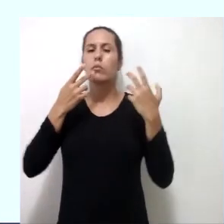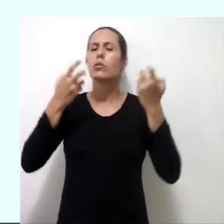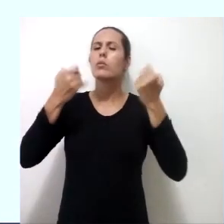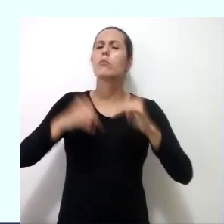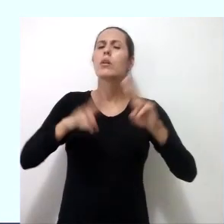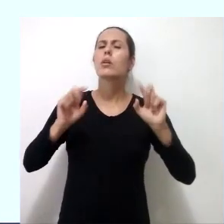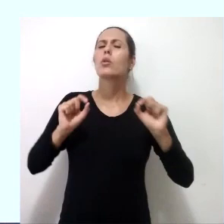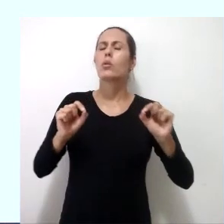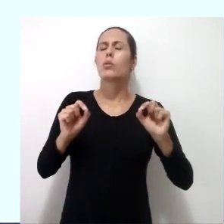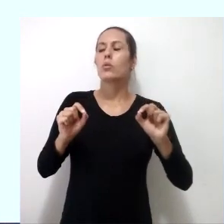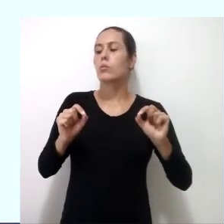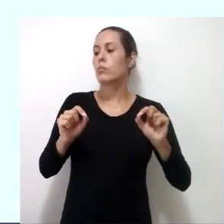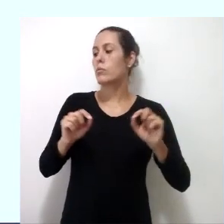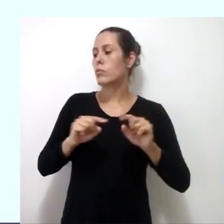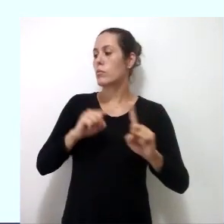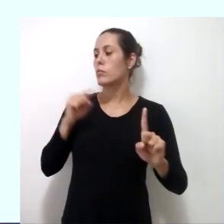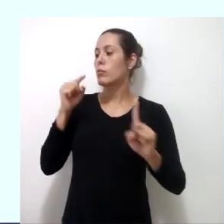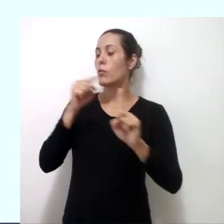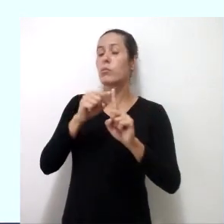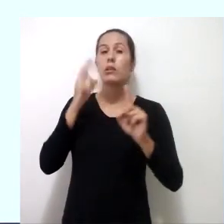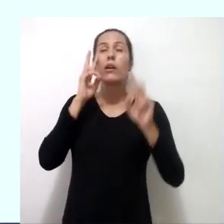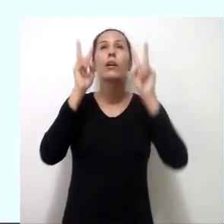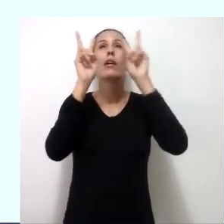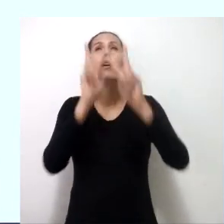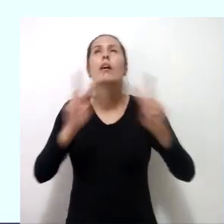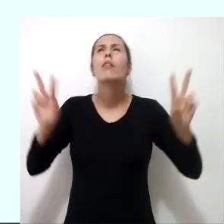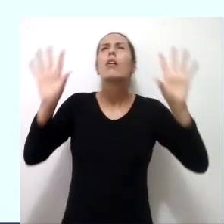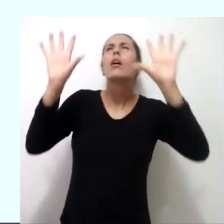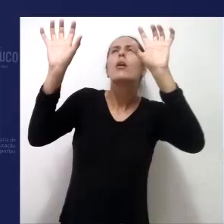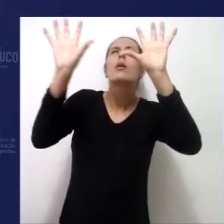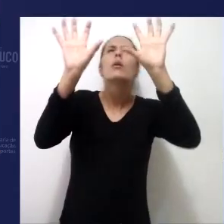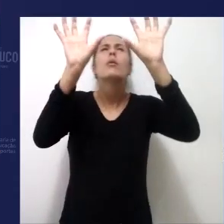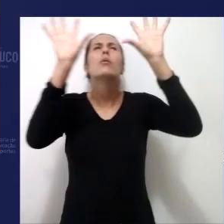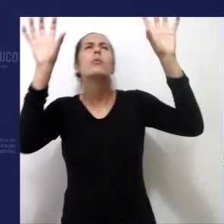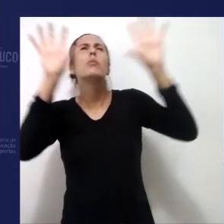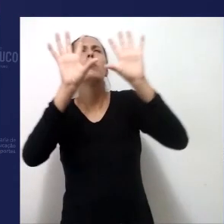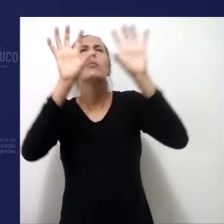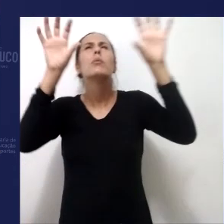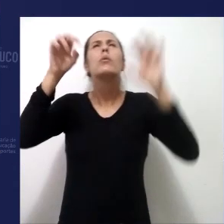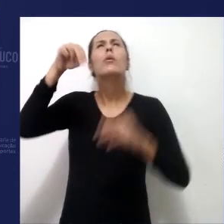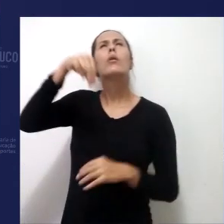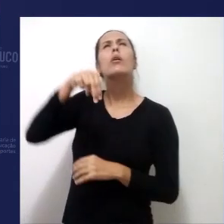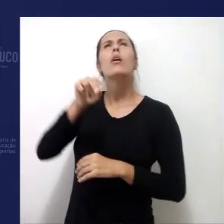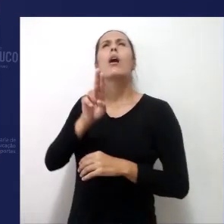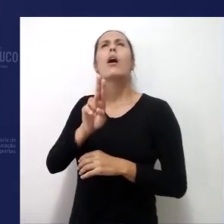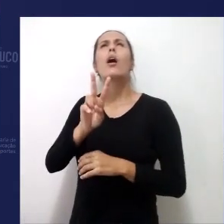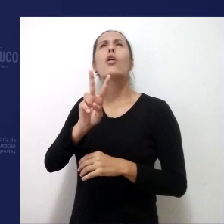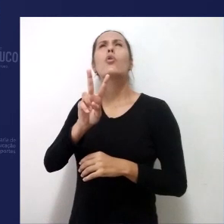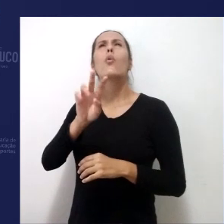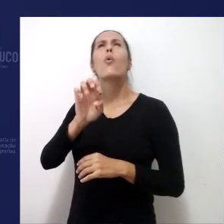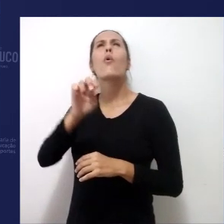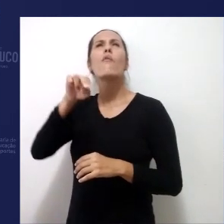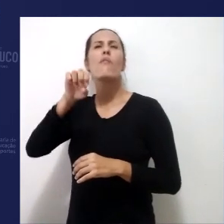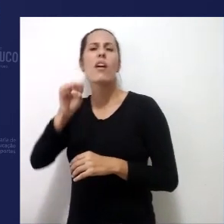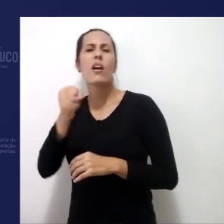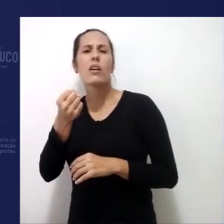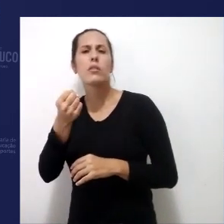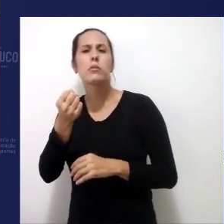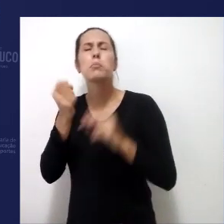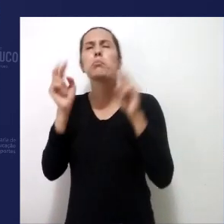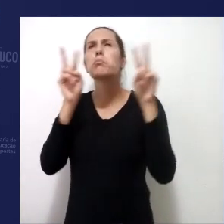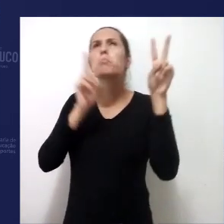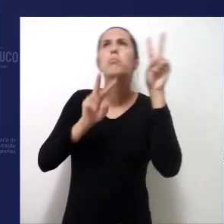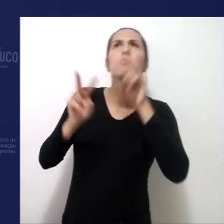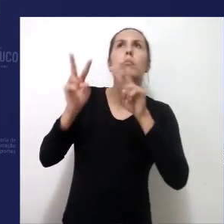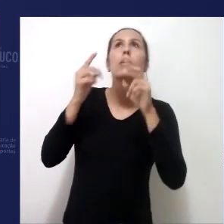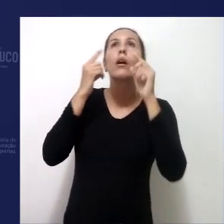sobre meteorologia, nada melhor do que observar as nuvens, né? E o que são as nuvens? As nuvens elas são